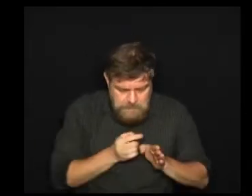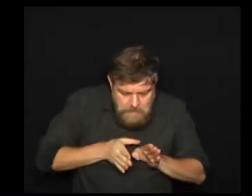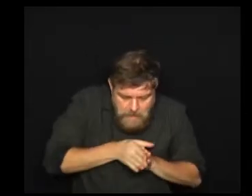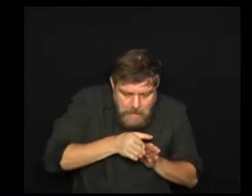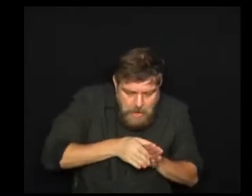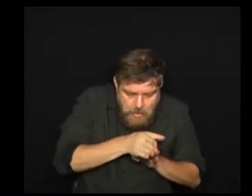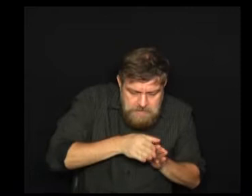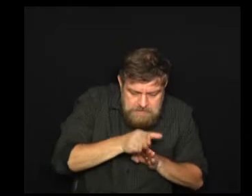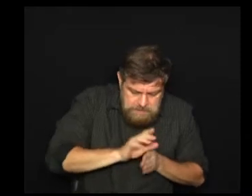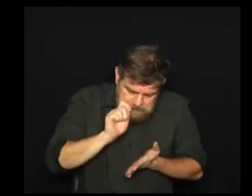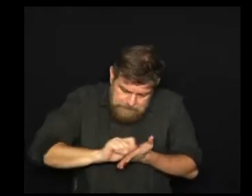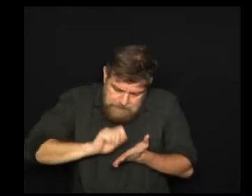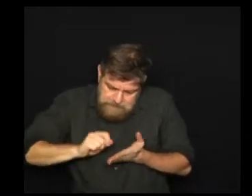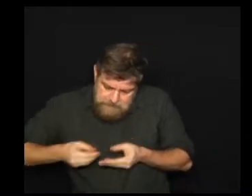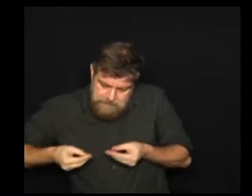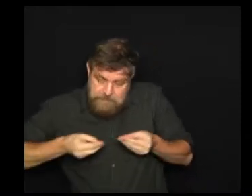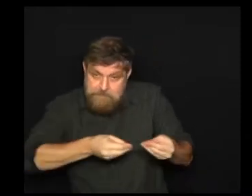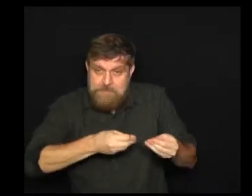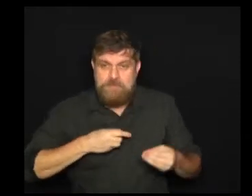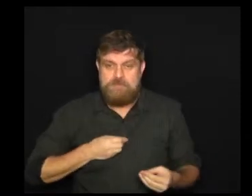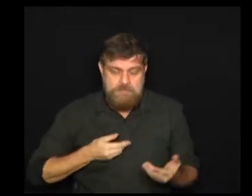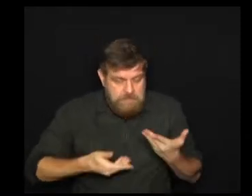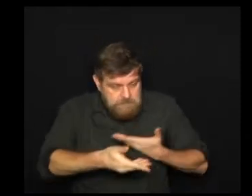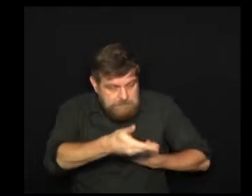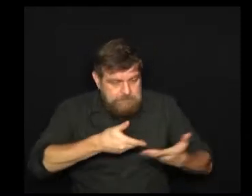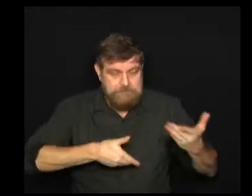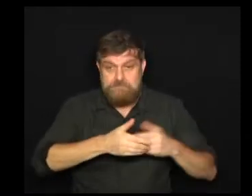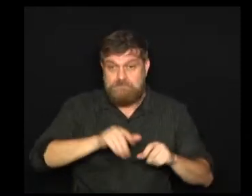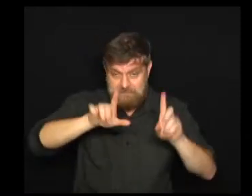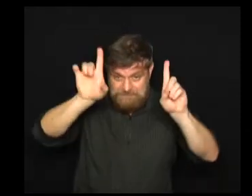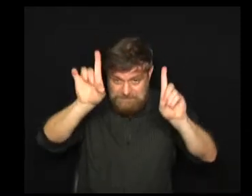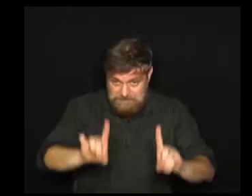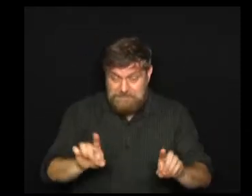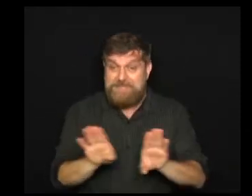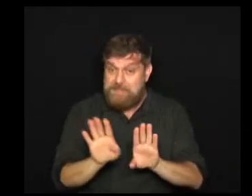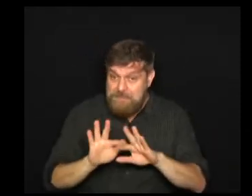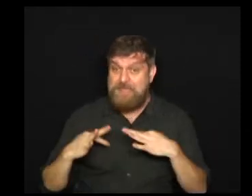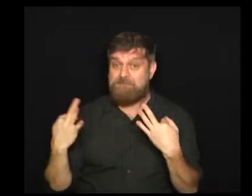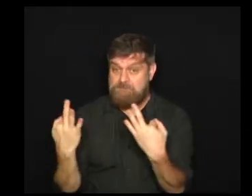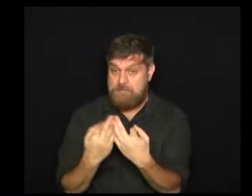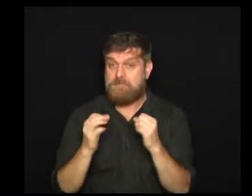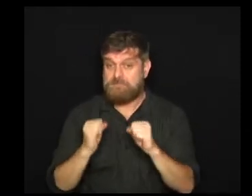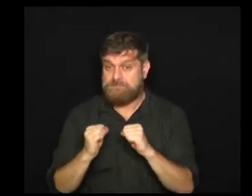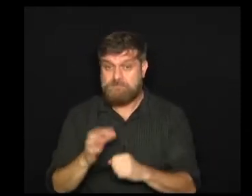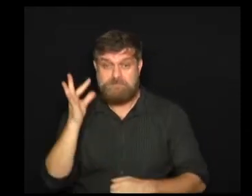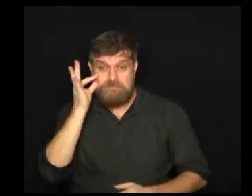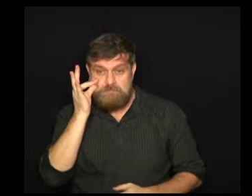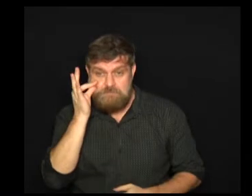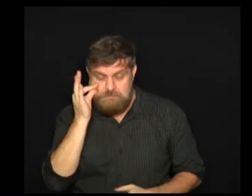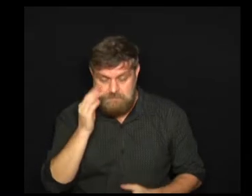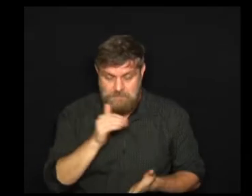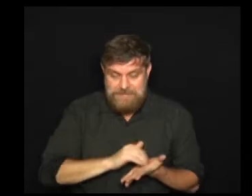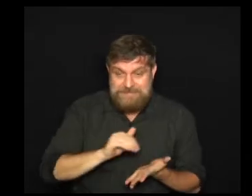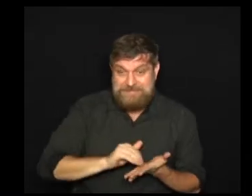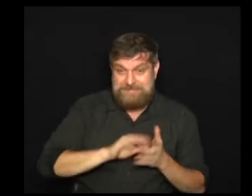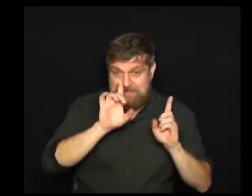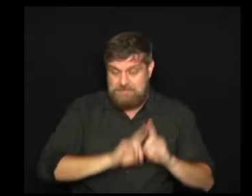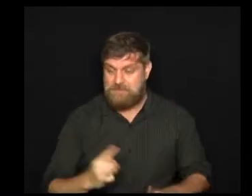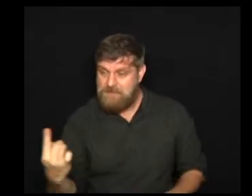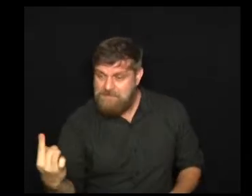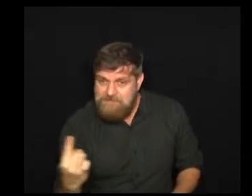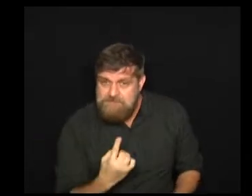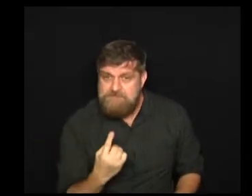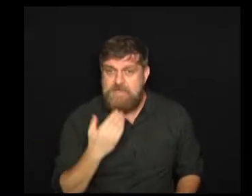os encaminhamentos, toda a escuta para as pessoas com deficiência e seus familiares. Então, às vezes as pessoas chegam lá, olha, eu preciso de um BPC,